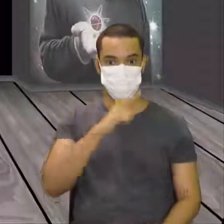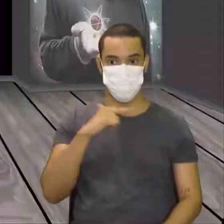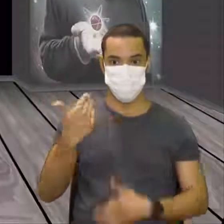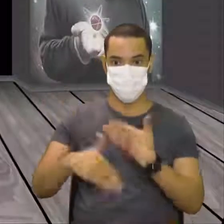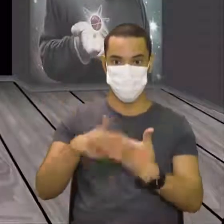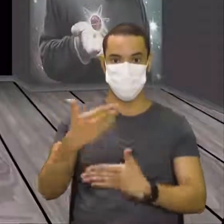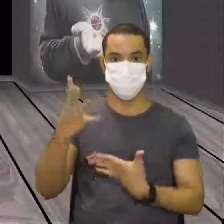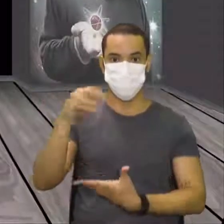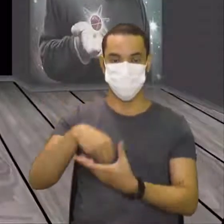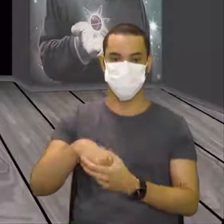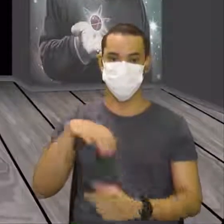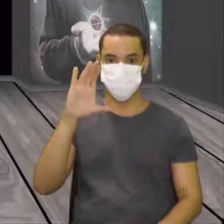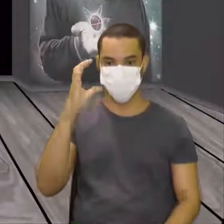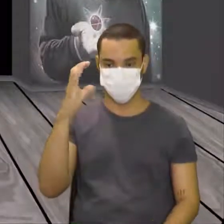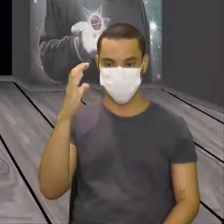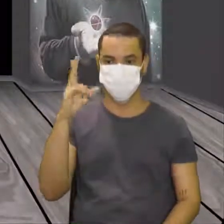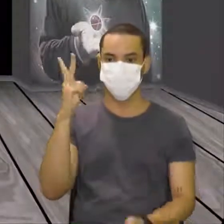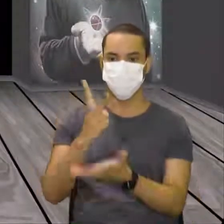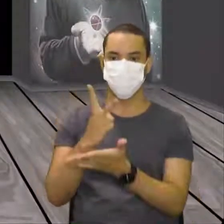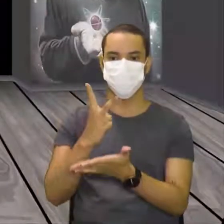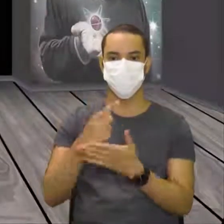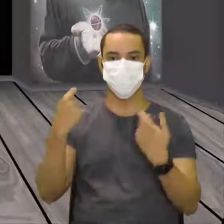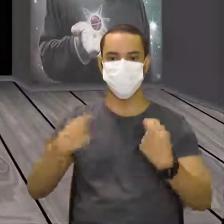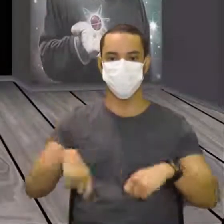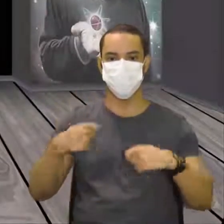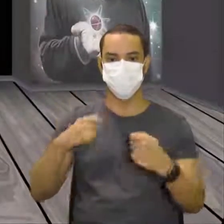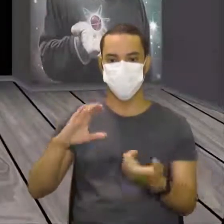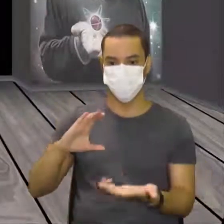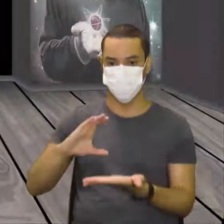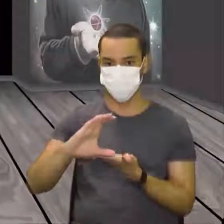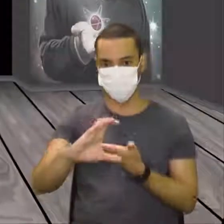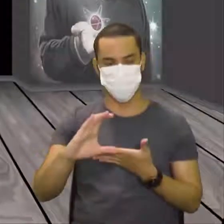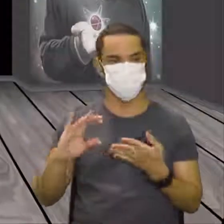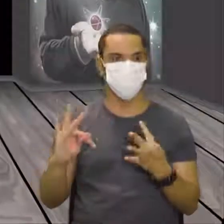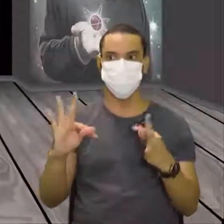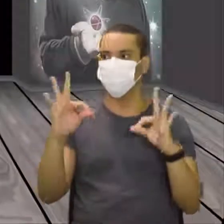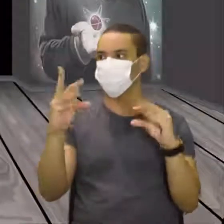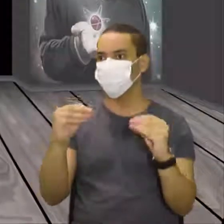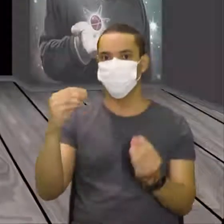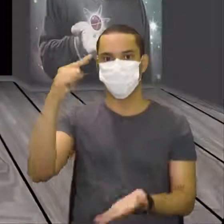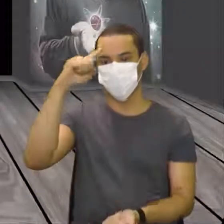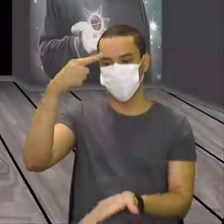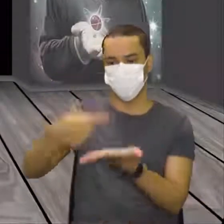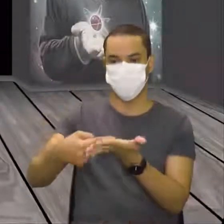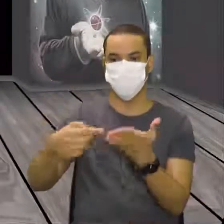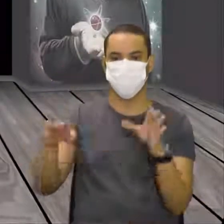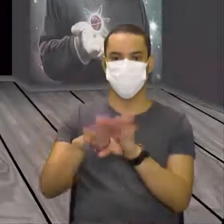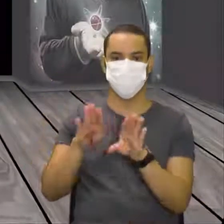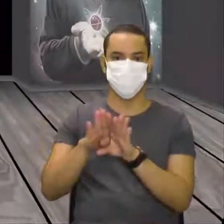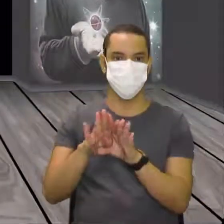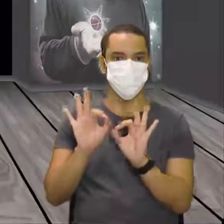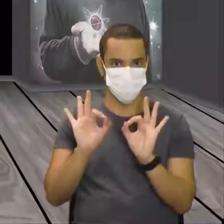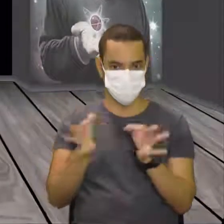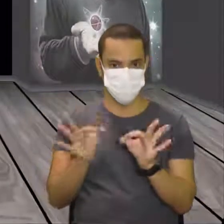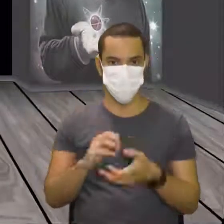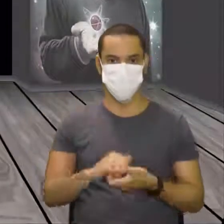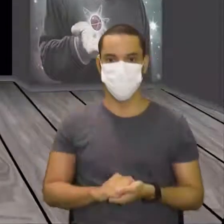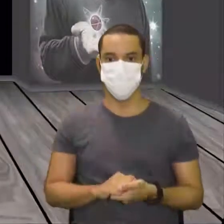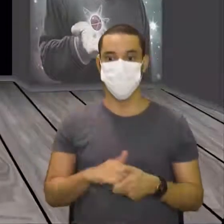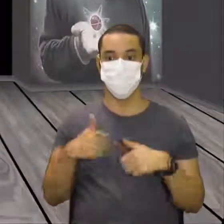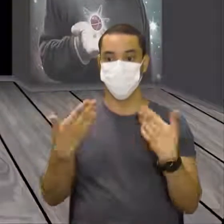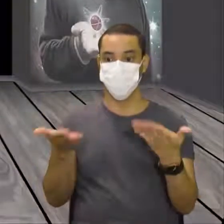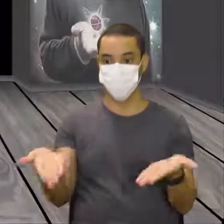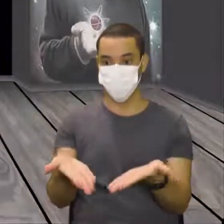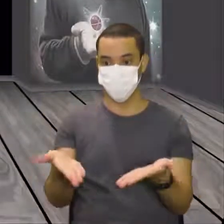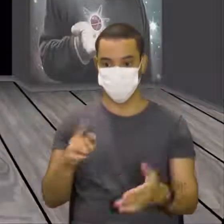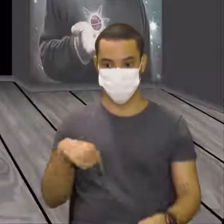nossa ciência, a gente sempre precisa aí de investimentos e tudo mais e comprometimento em relação a isso, certo? Pessoal, e